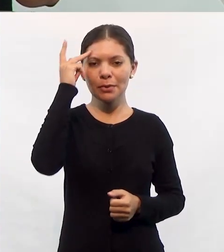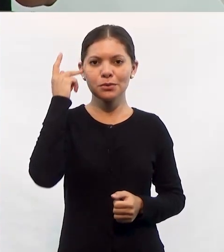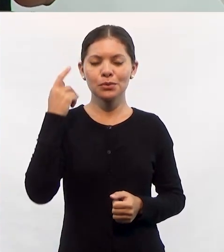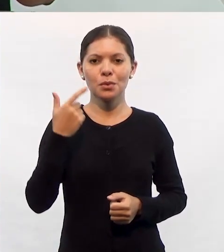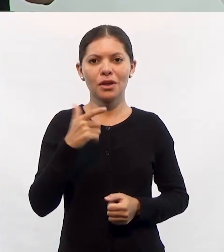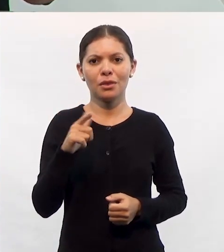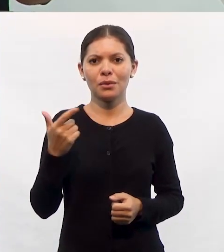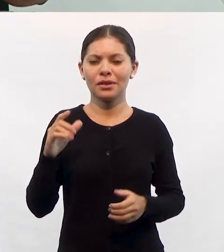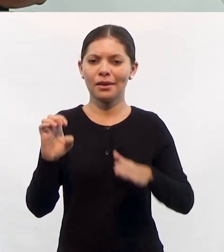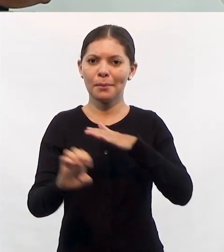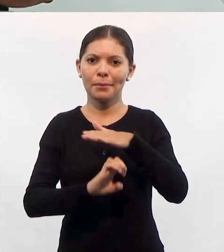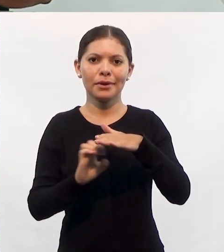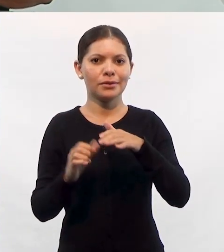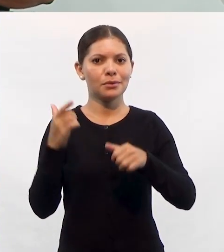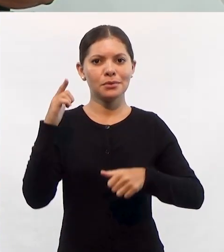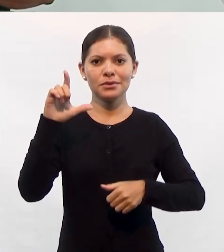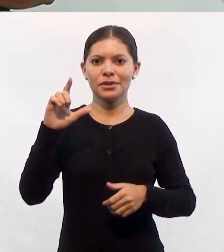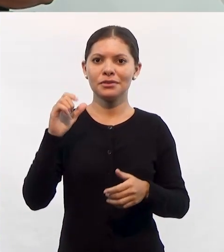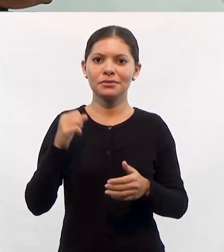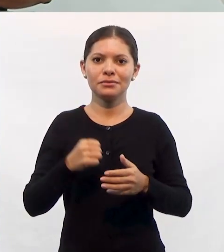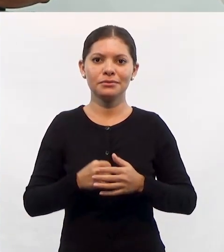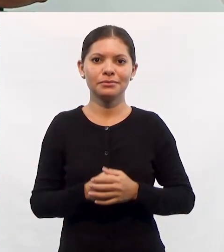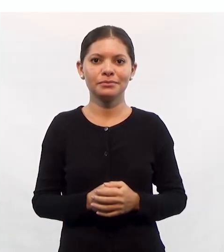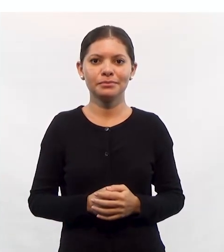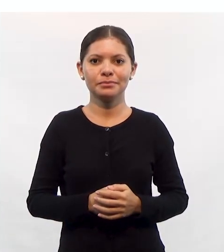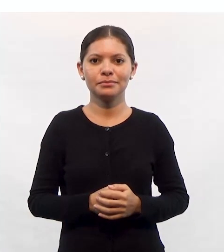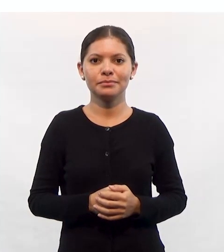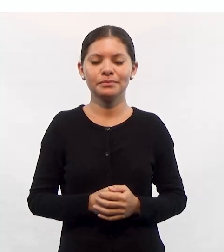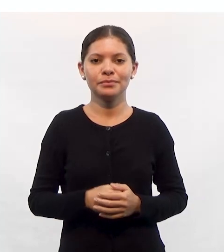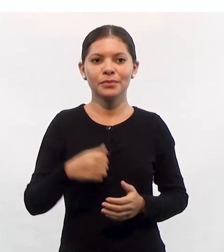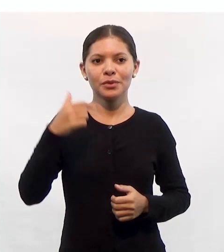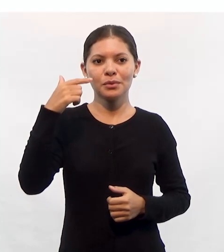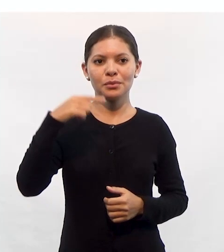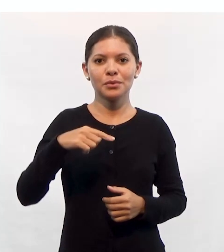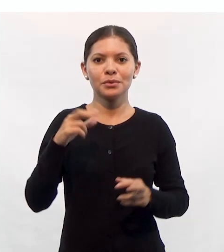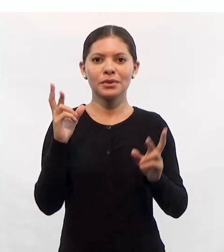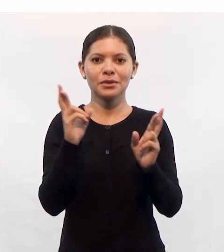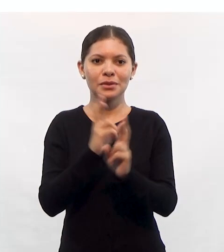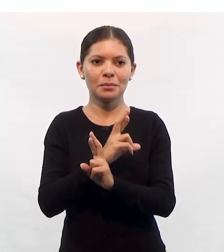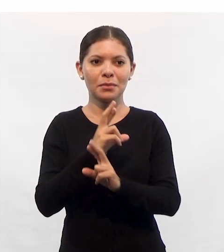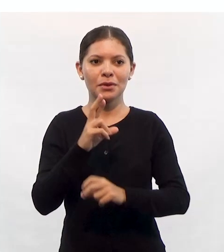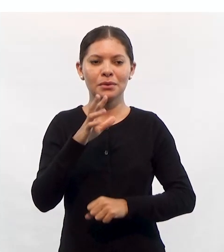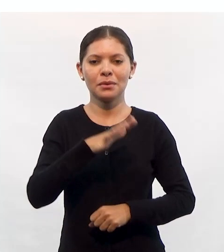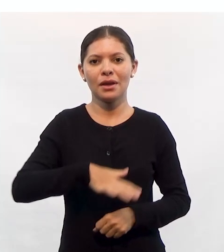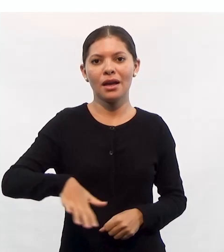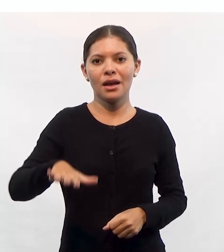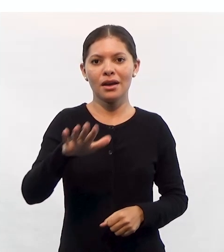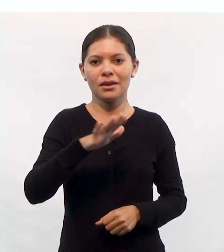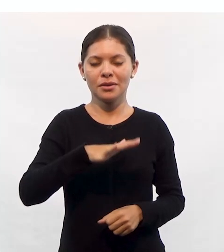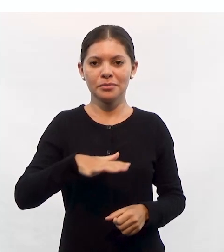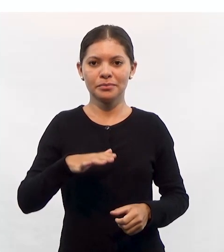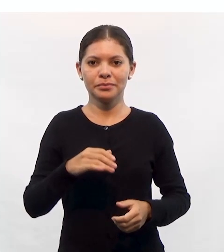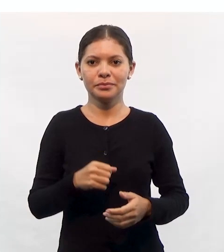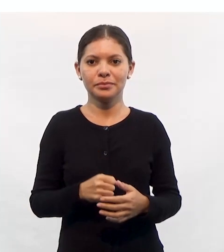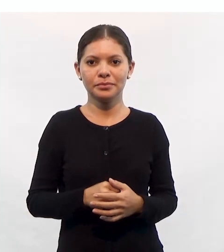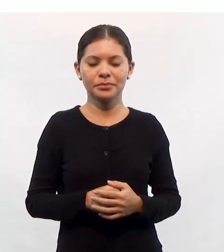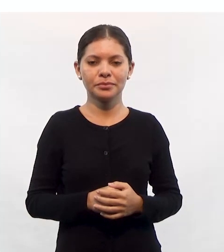as empresas não conseguem realizar a produção um outro relacionamento é com a área de almoxarifado